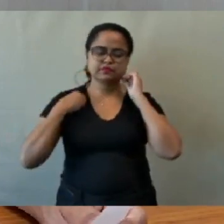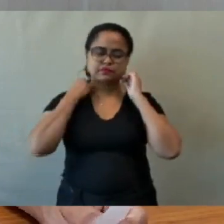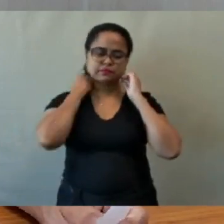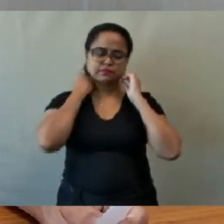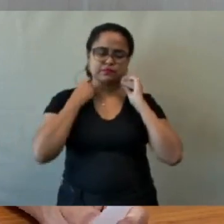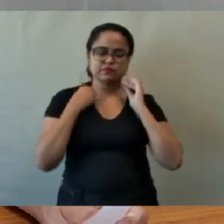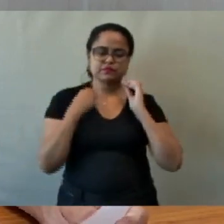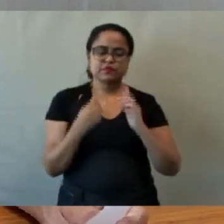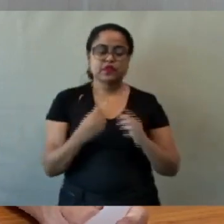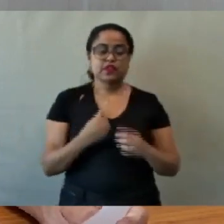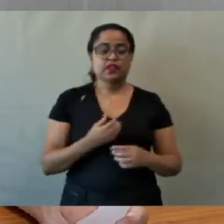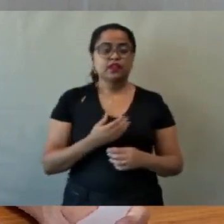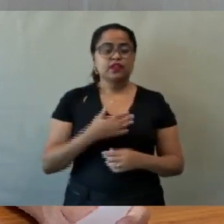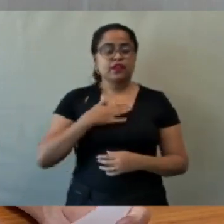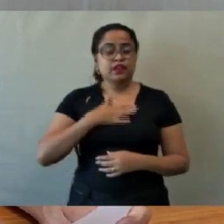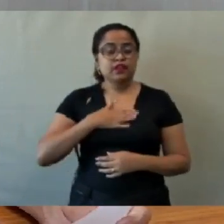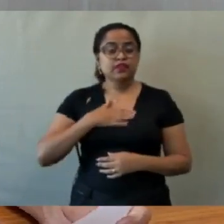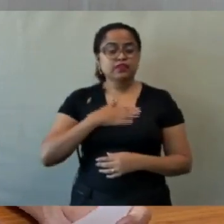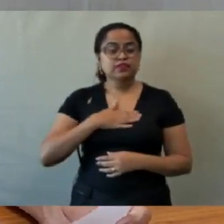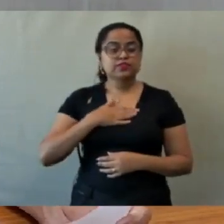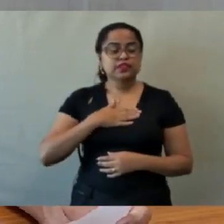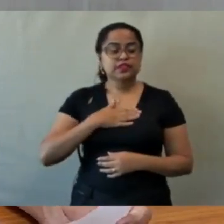E eu gostaria